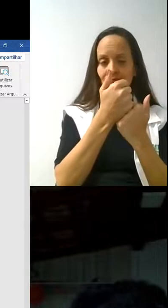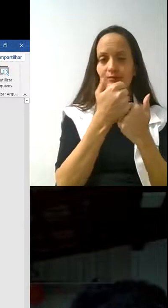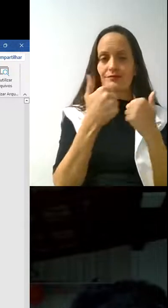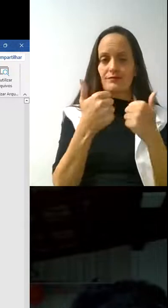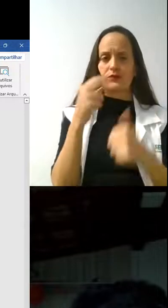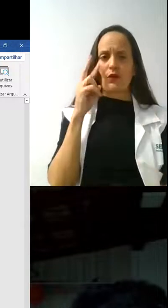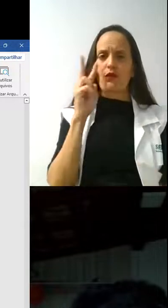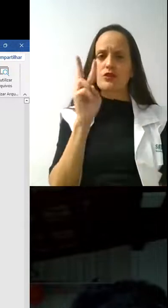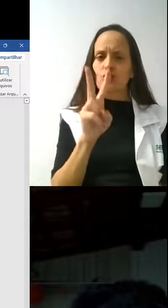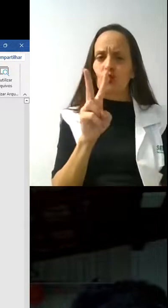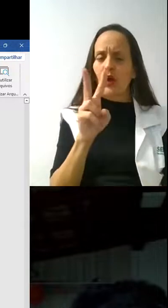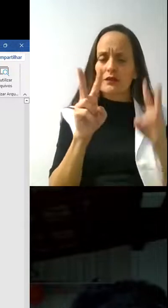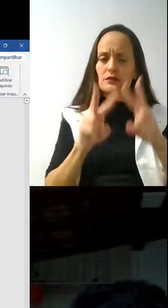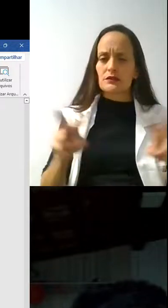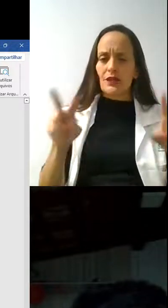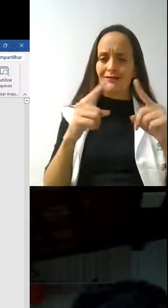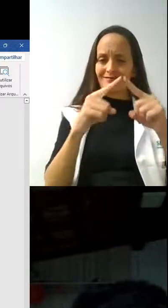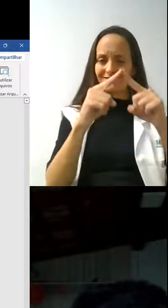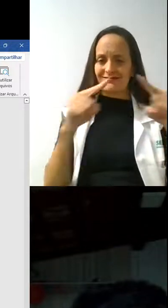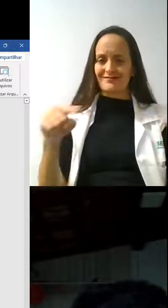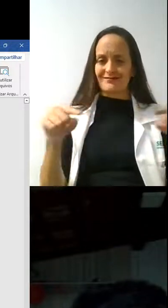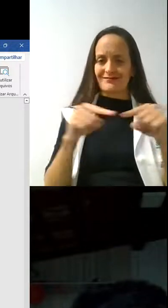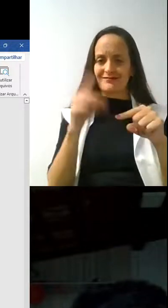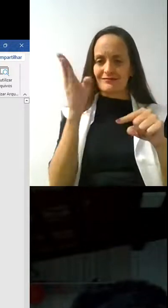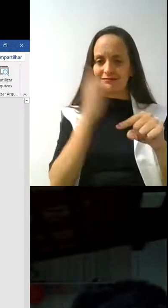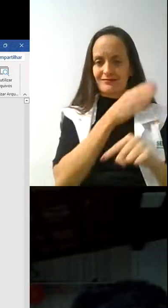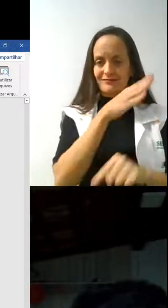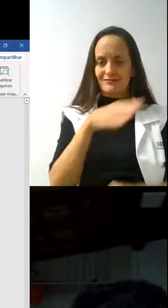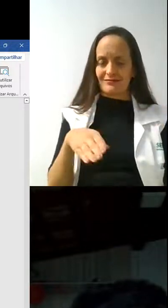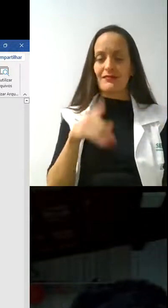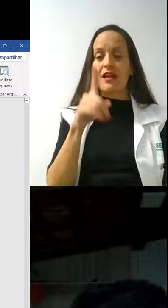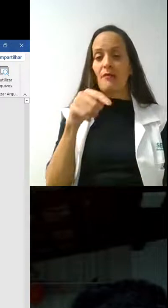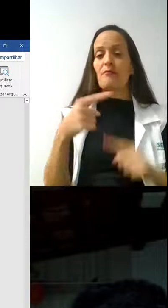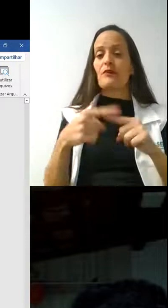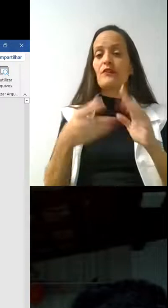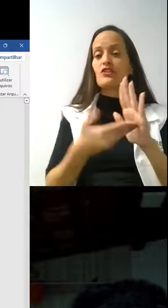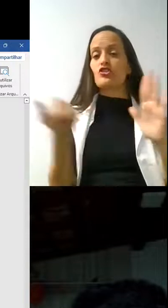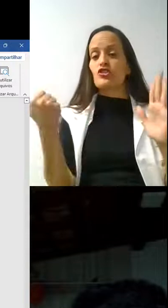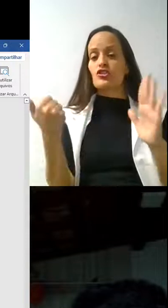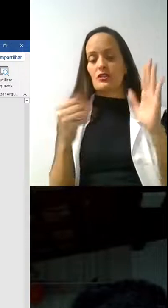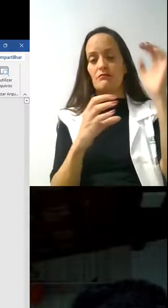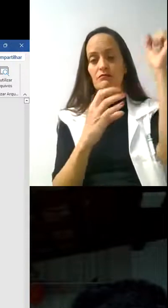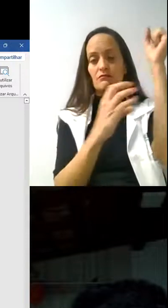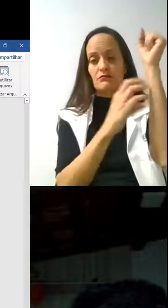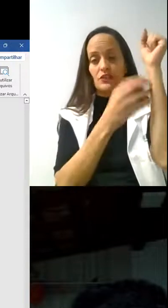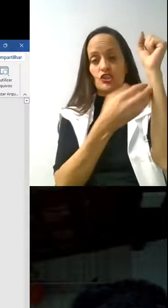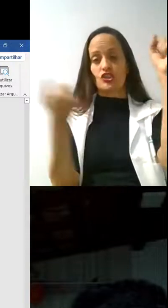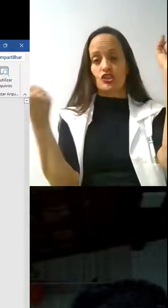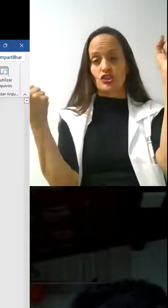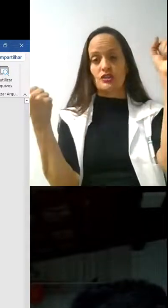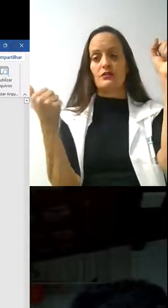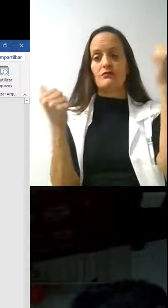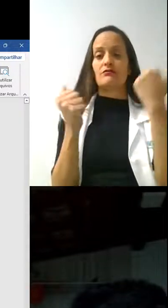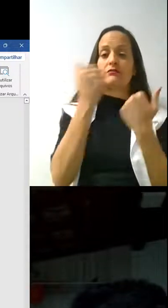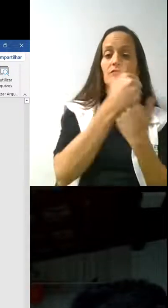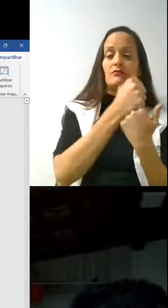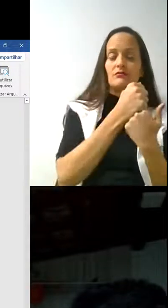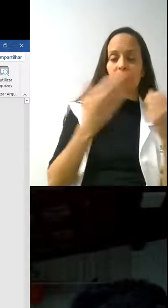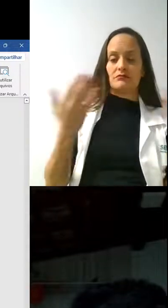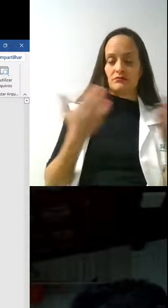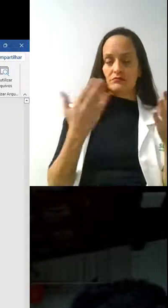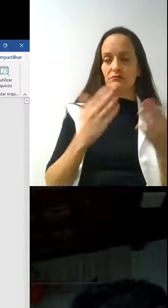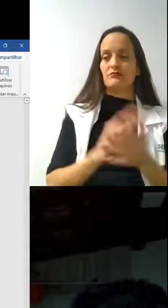aqui, ó, a especificação do transformador que vai ser instalado é essa aqui, ó. Por quê? Porque ele não está riscado,